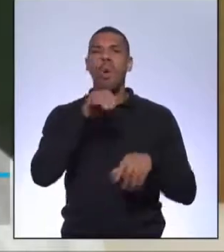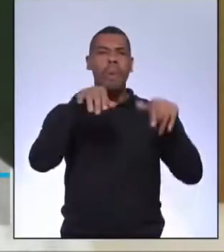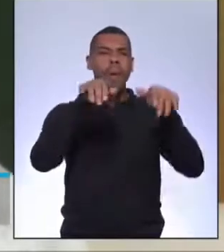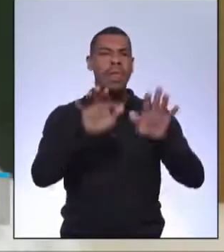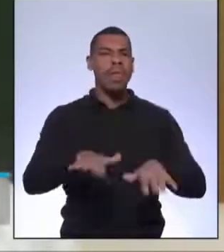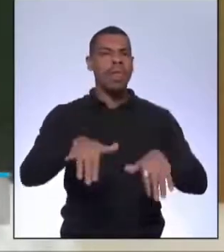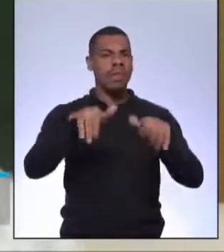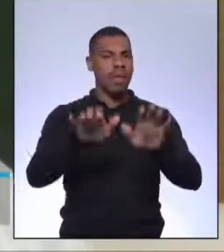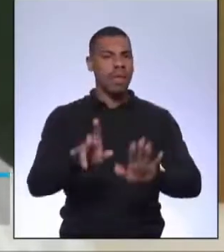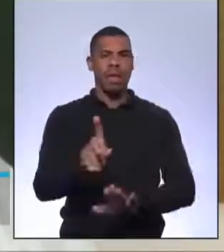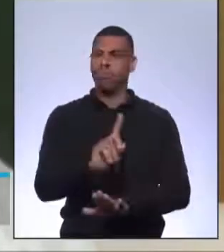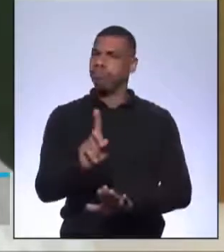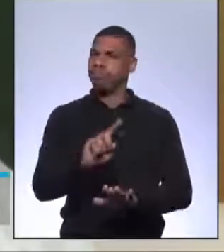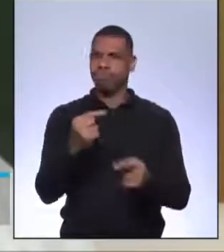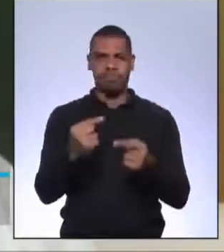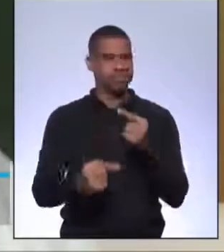Grosso.